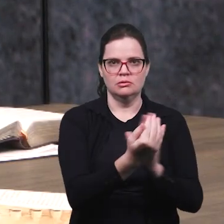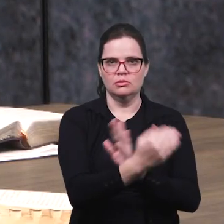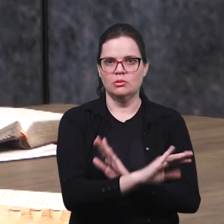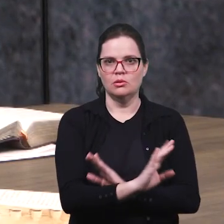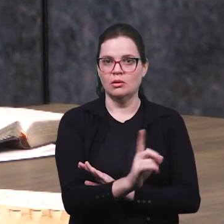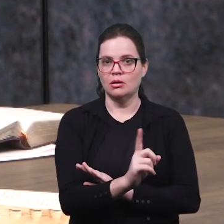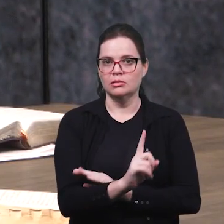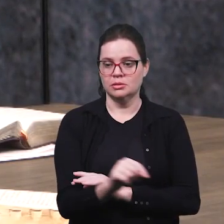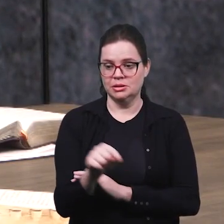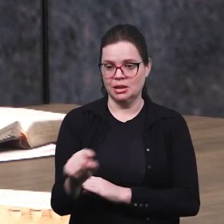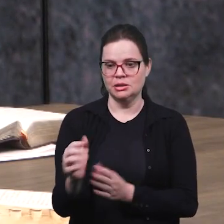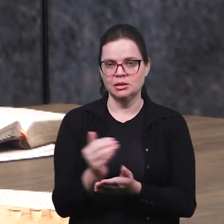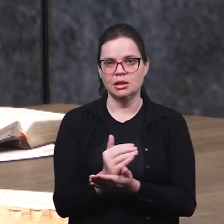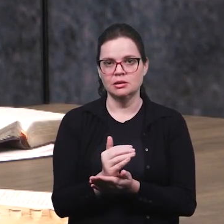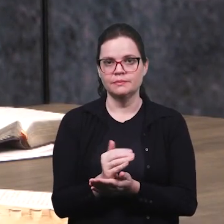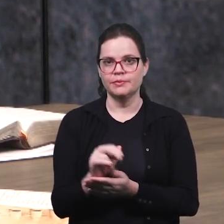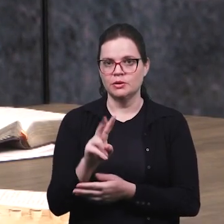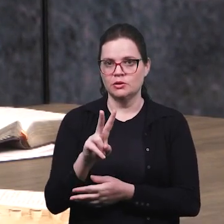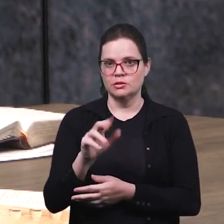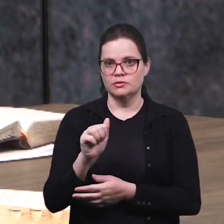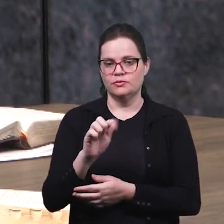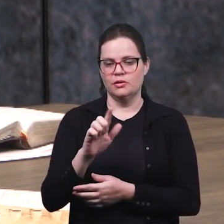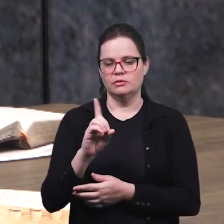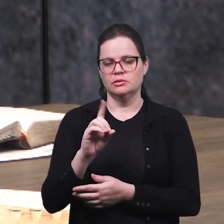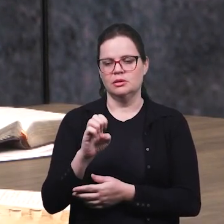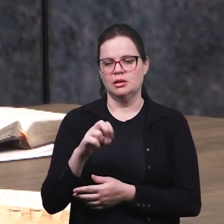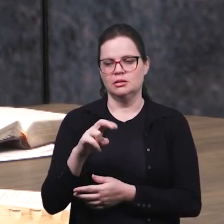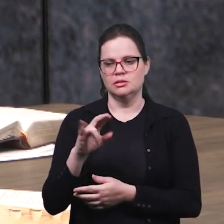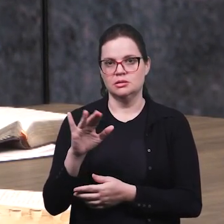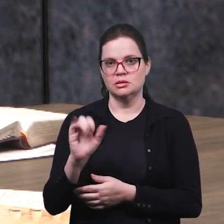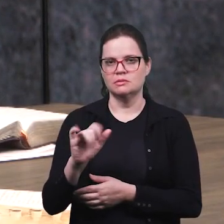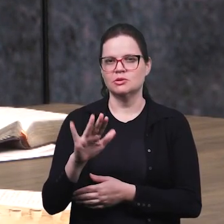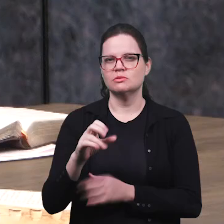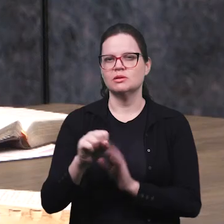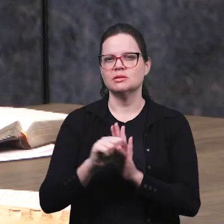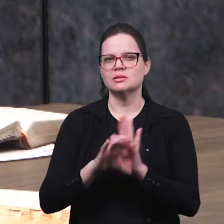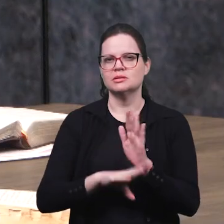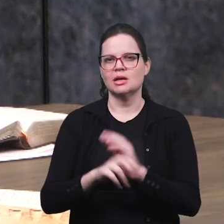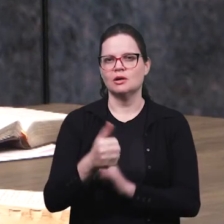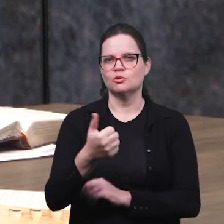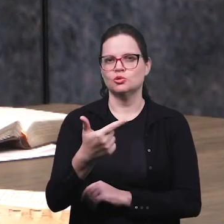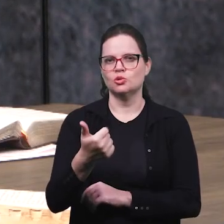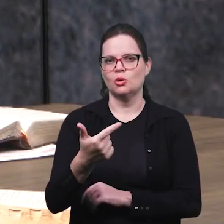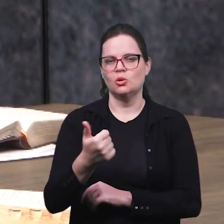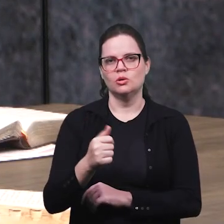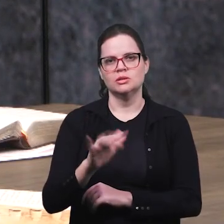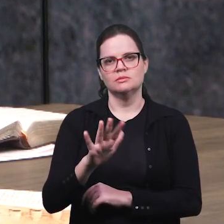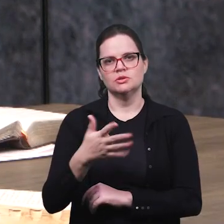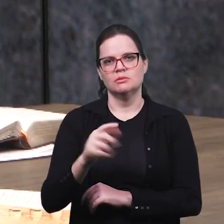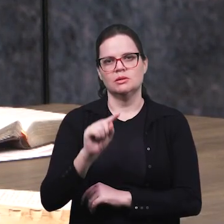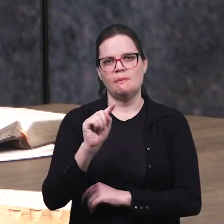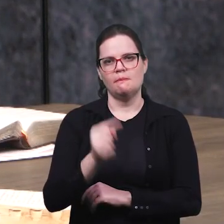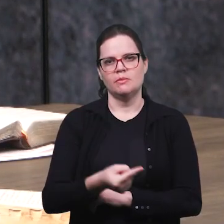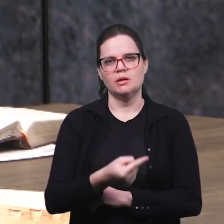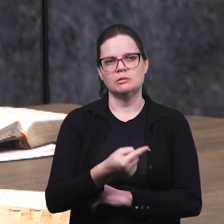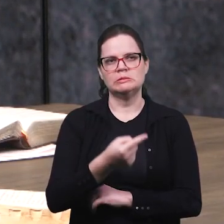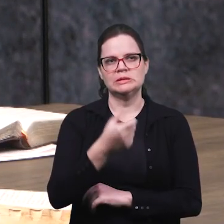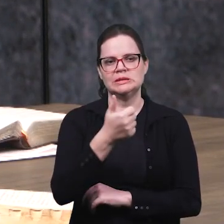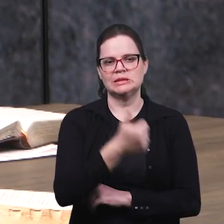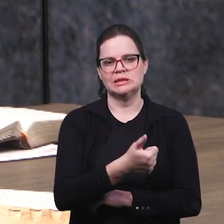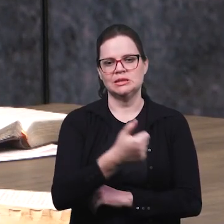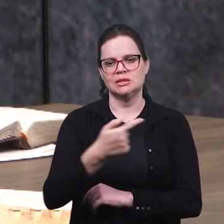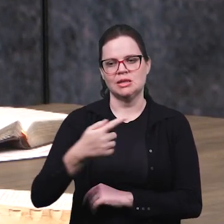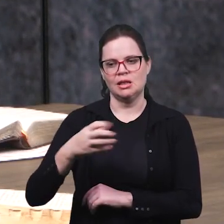ganhou uma expressão muito grande. Os valdenses são ali do século XII, por volta de 1170, e a coisa ganhou